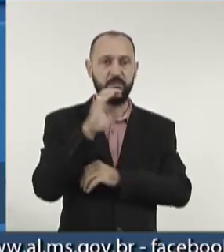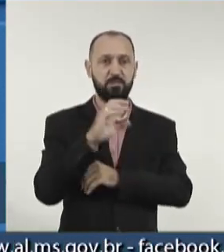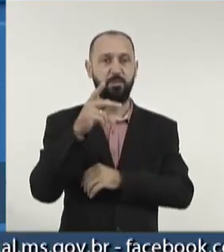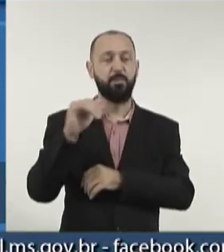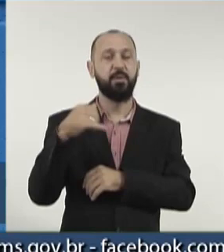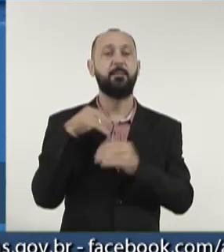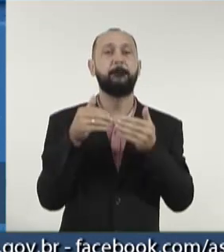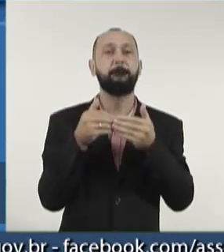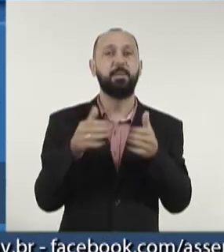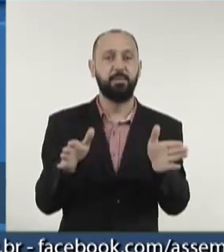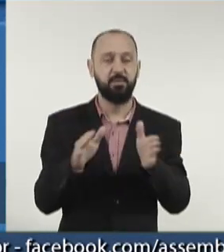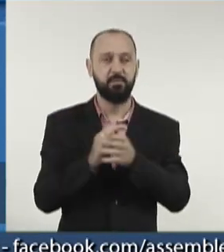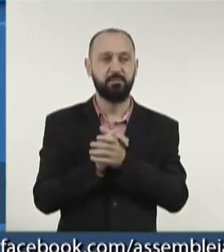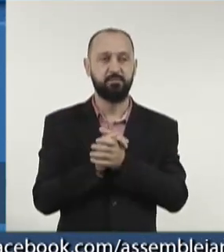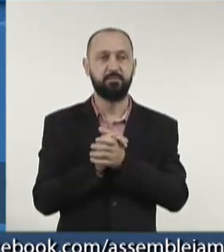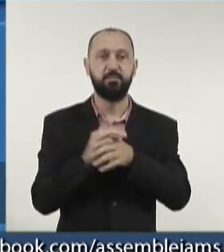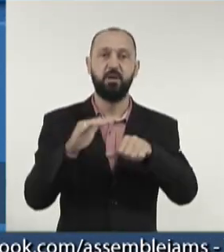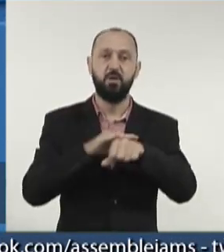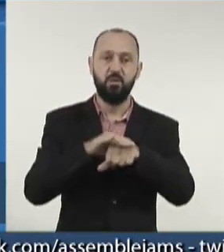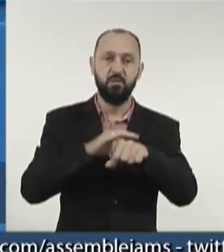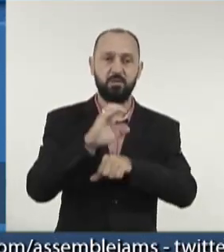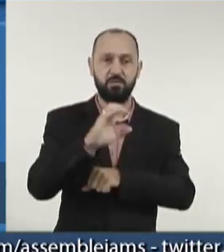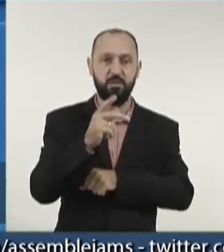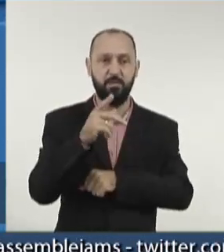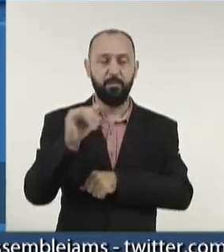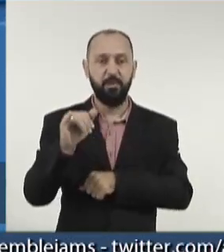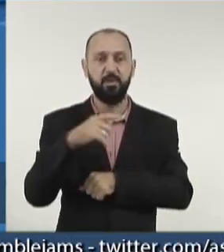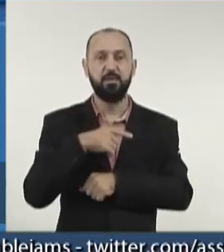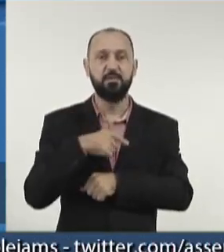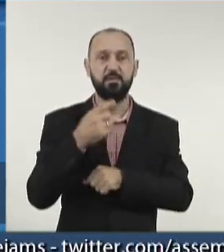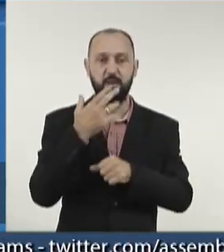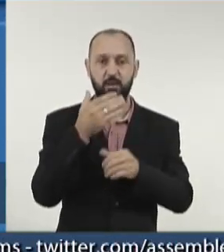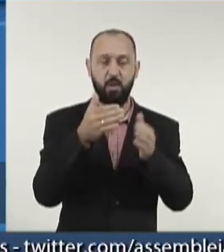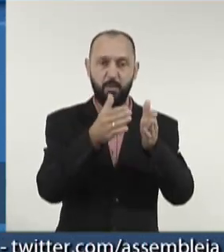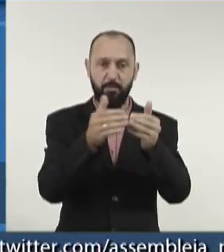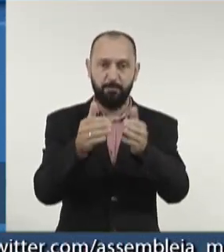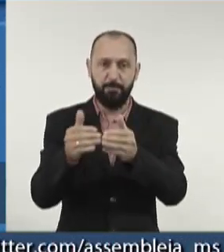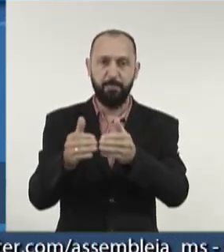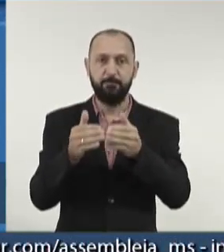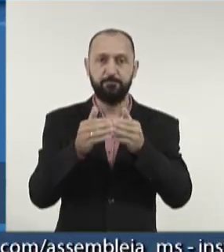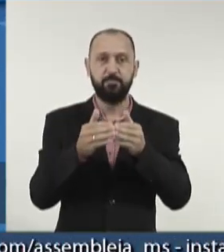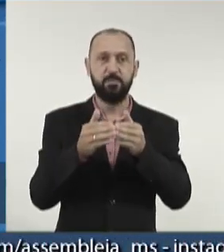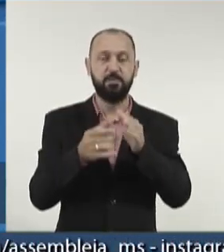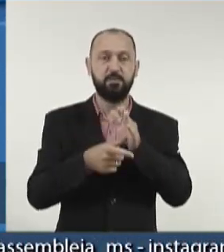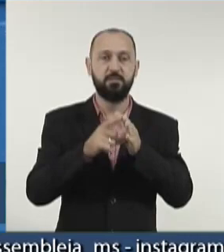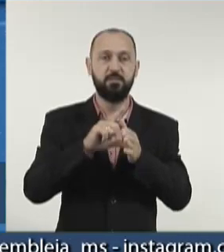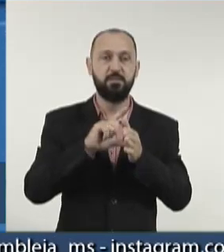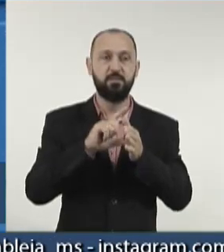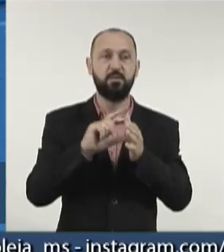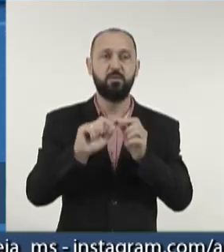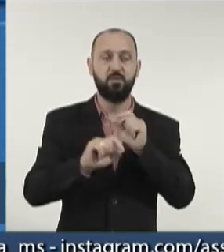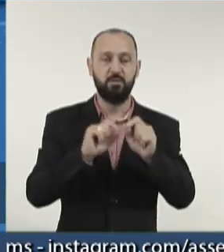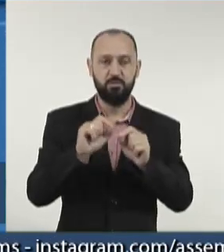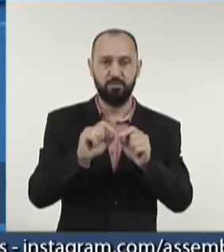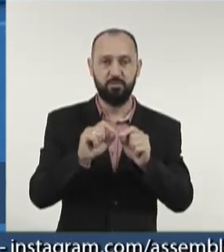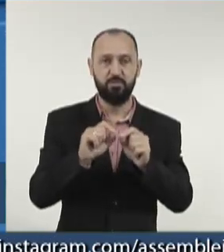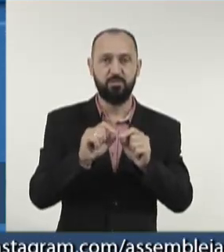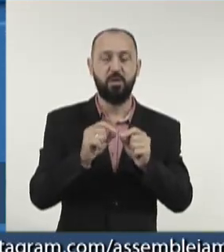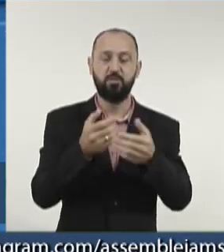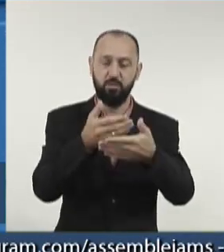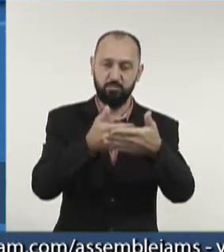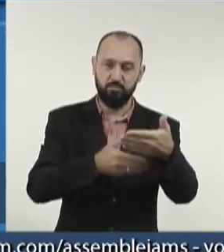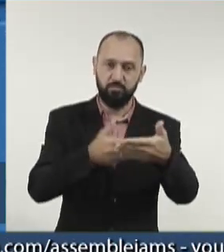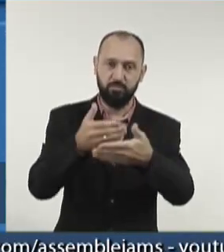abrir uma CPI, para falar em CPI, esses requerimentos todos deveriam ter sido apresentados anteriormente a